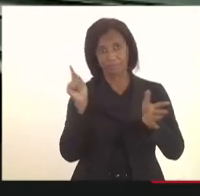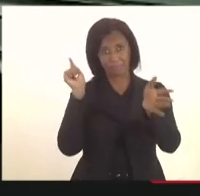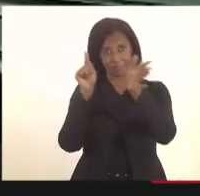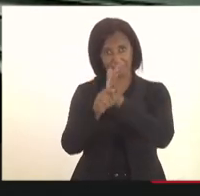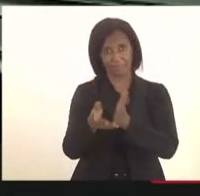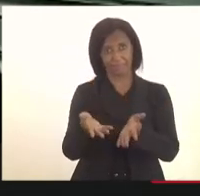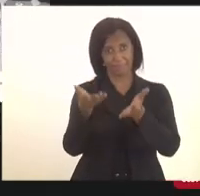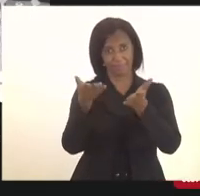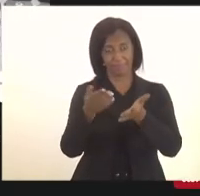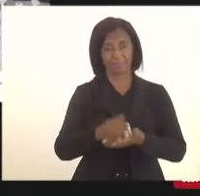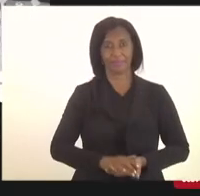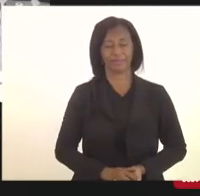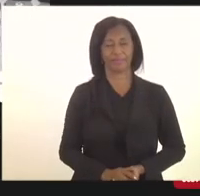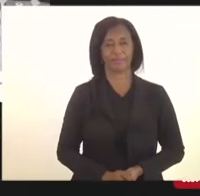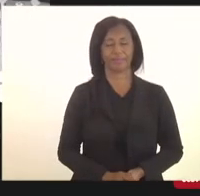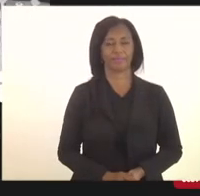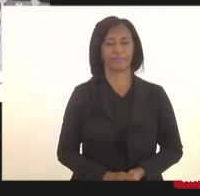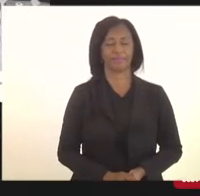Leite.